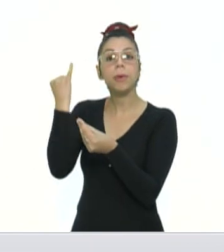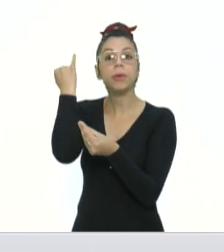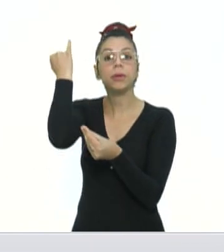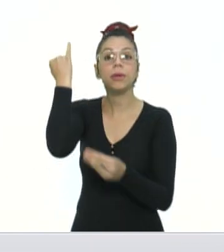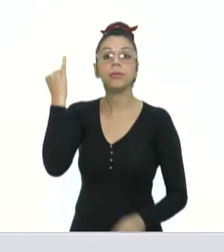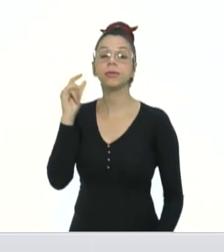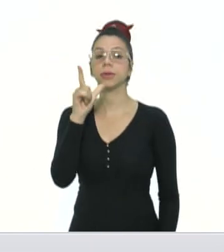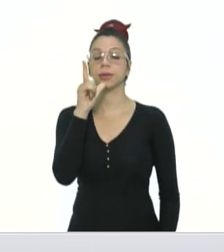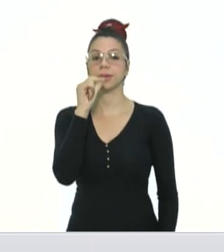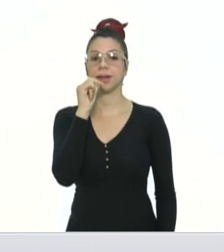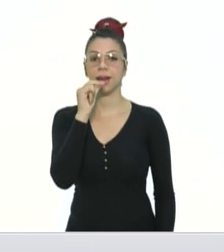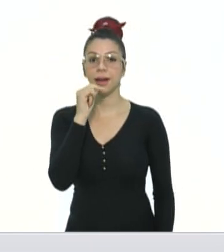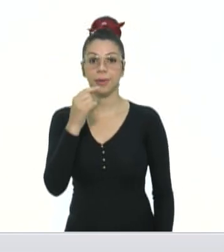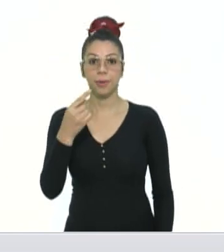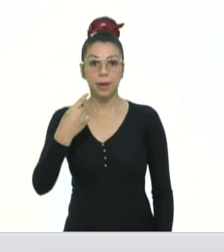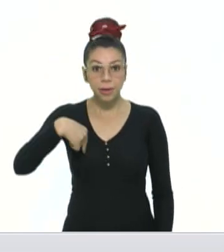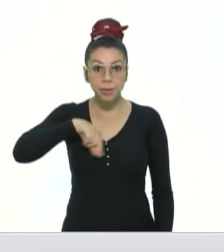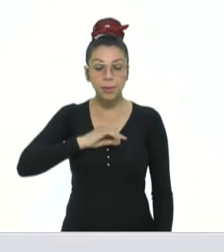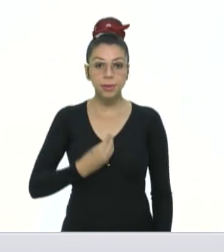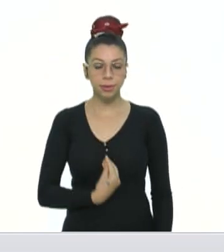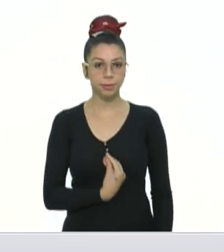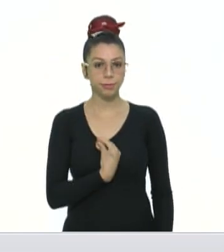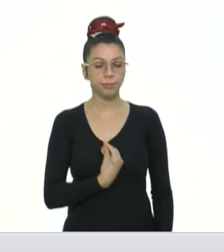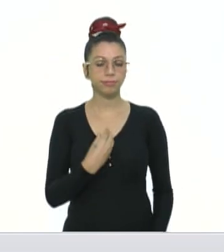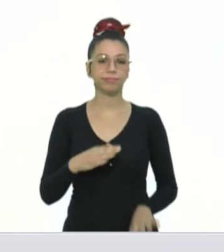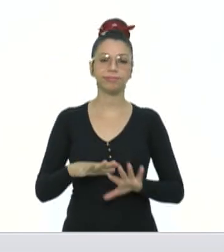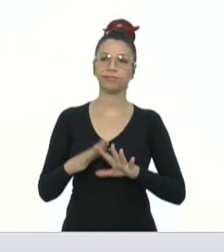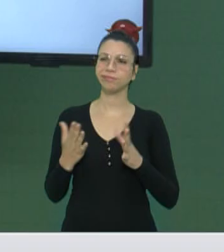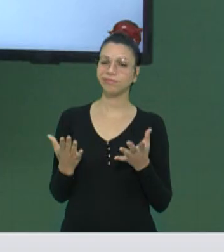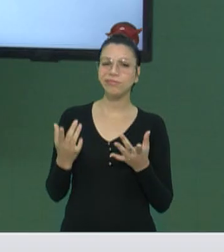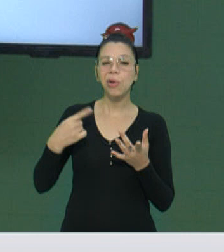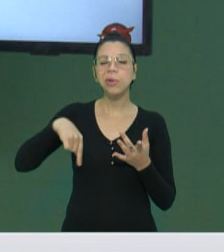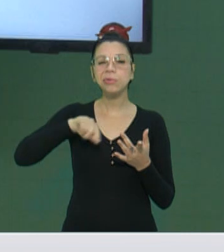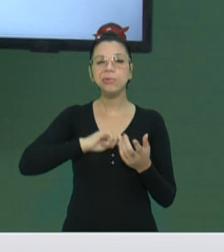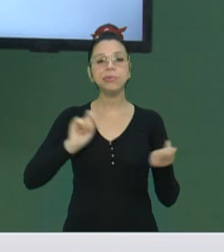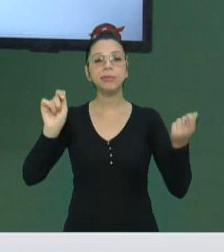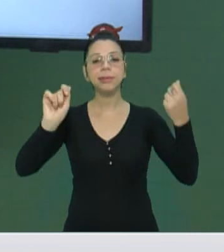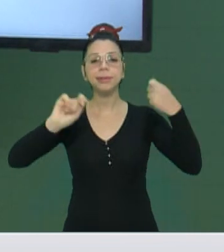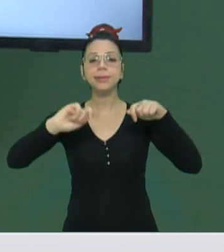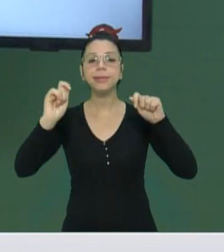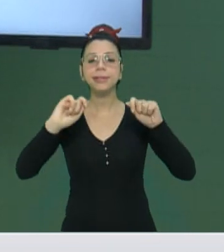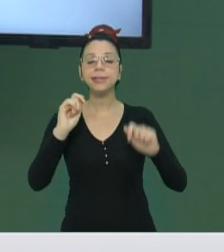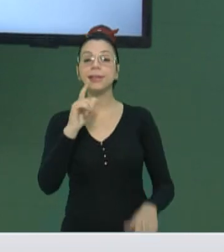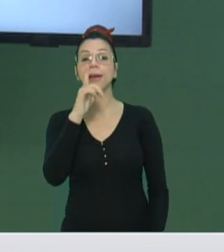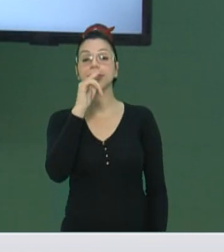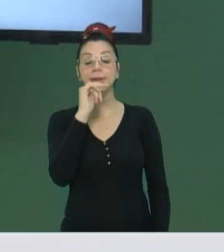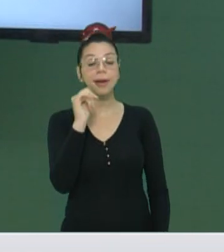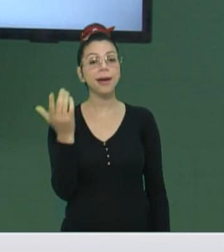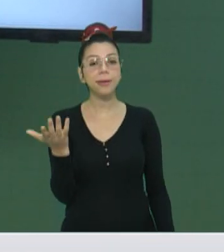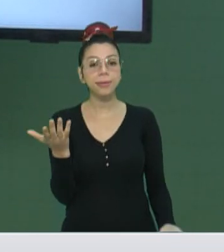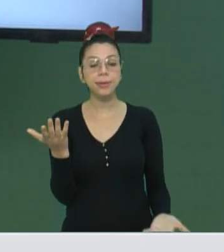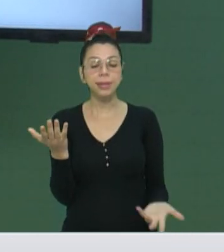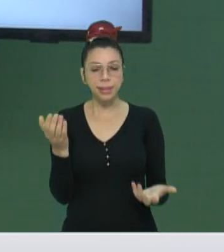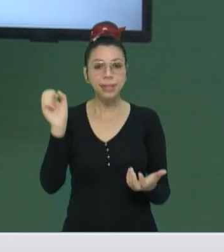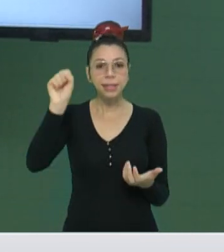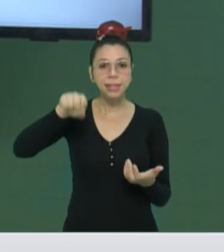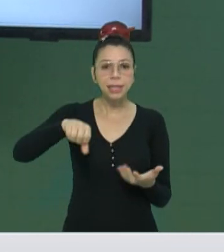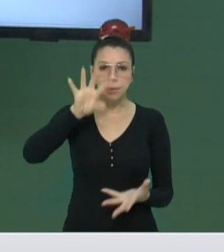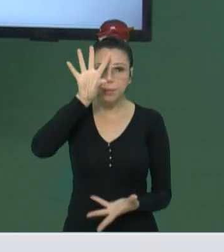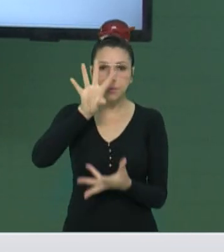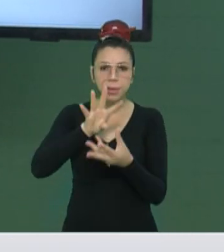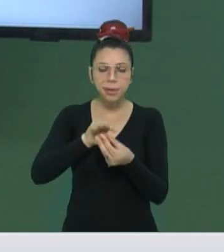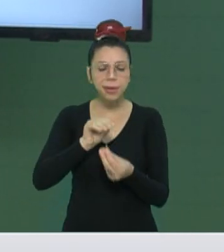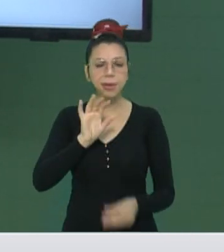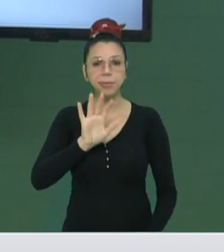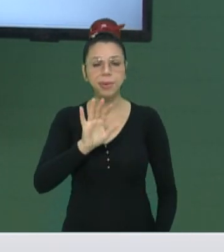nossas vidas. Ai, professora, mas é tão básico, todos nós precisamos de água. Claro que sim, que bom que nós entendemos